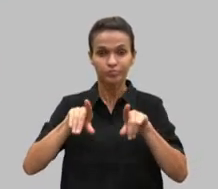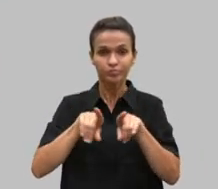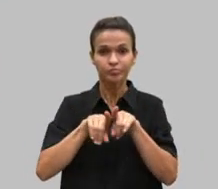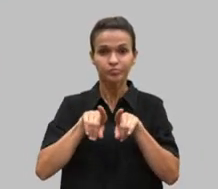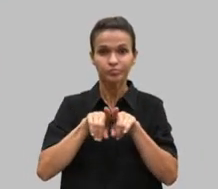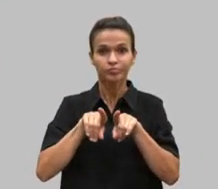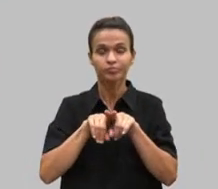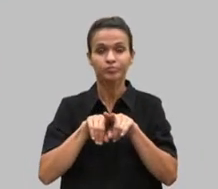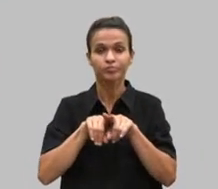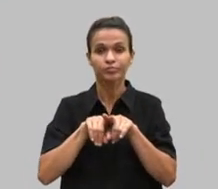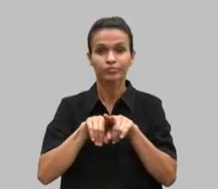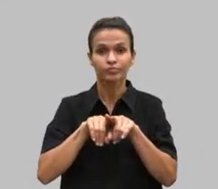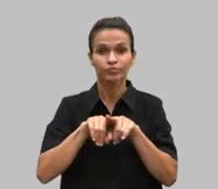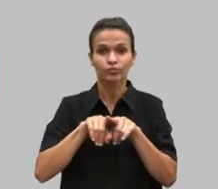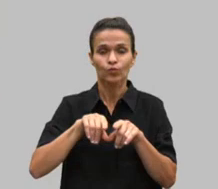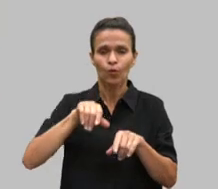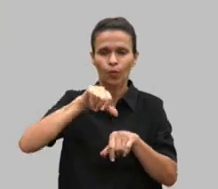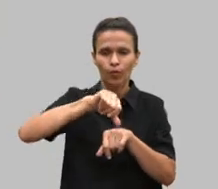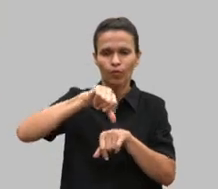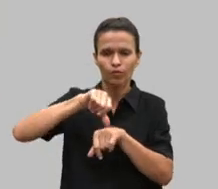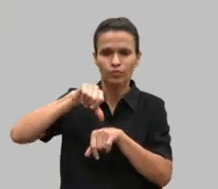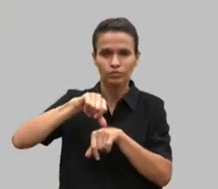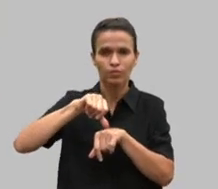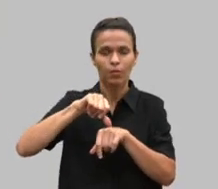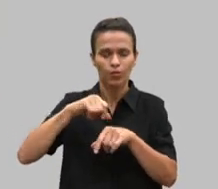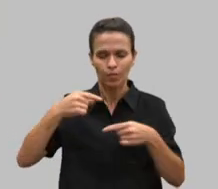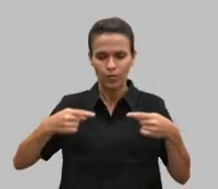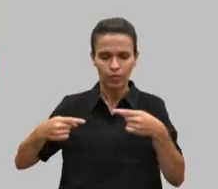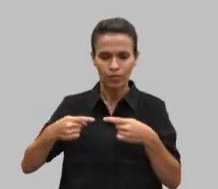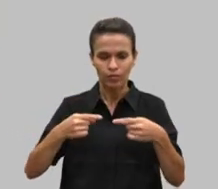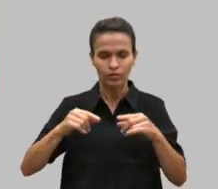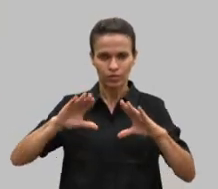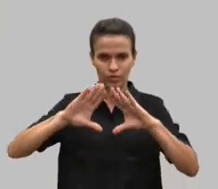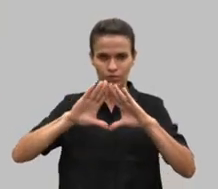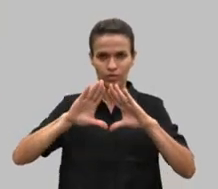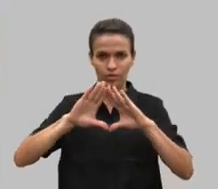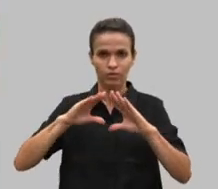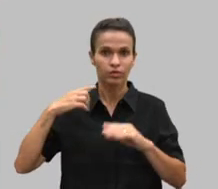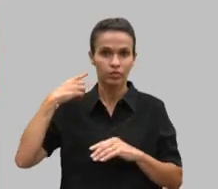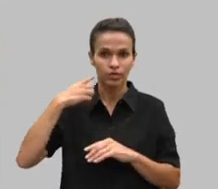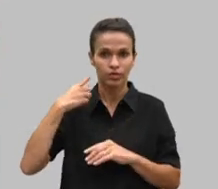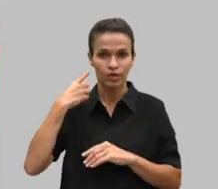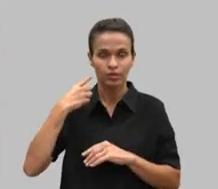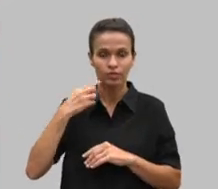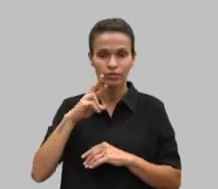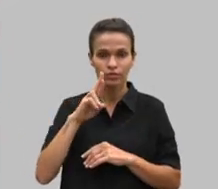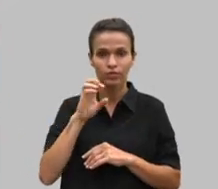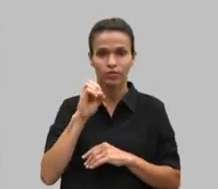comissão de administração pública da casa aqui da Assembleia de Minas Deputado Rodrigo Lopes